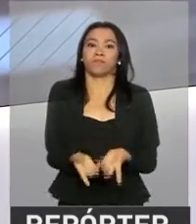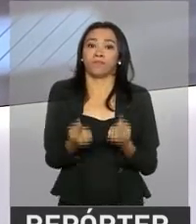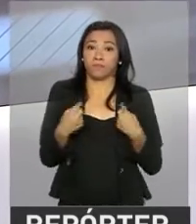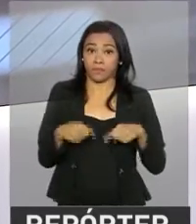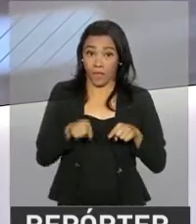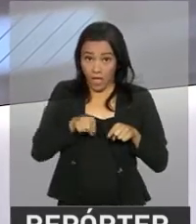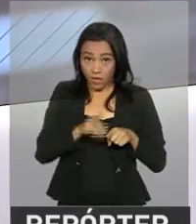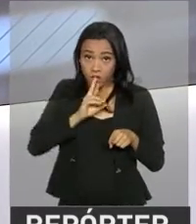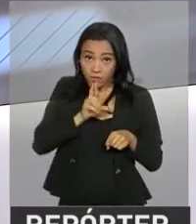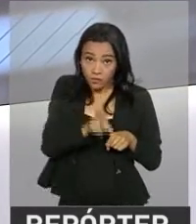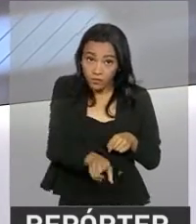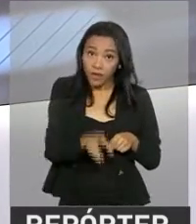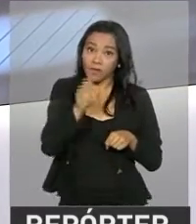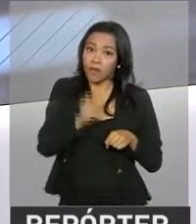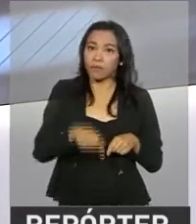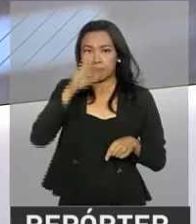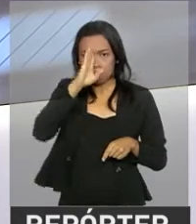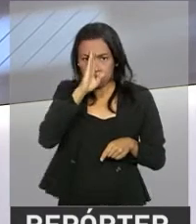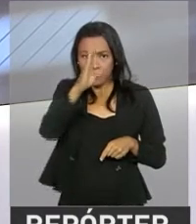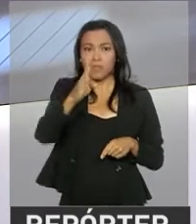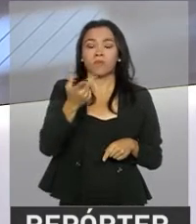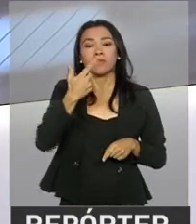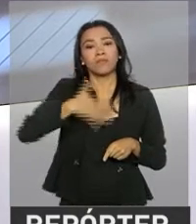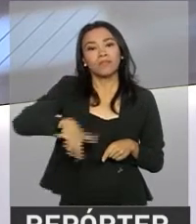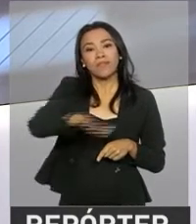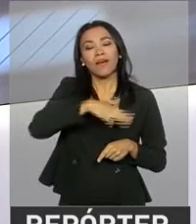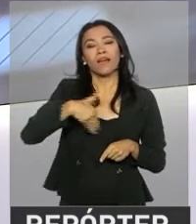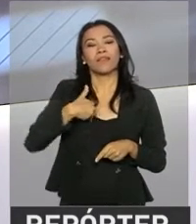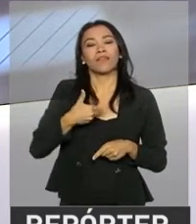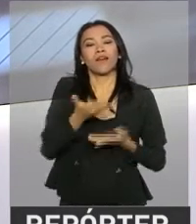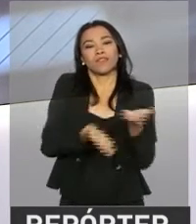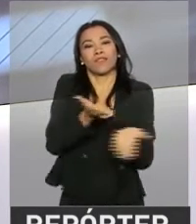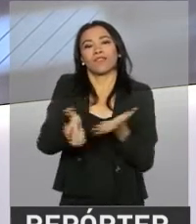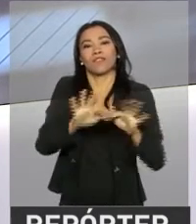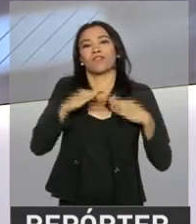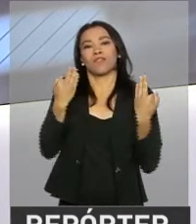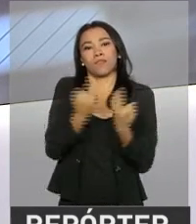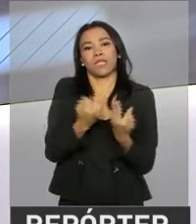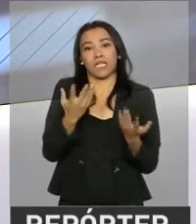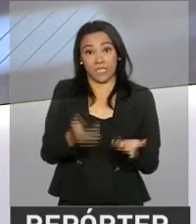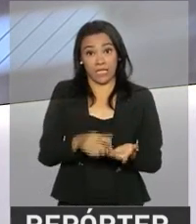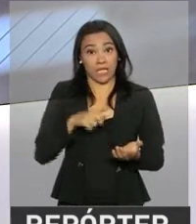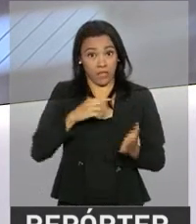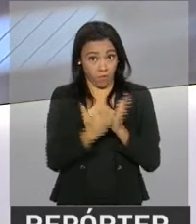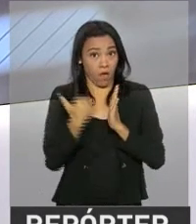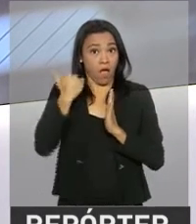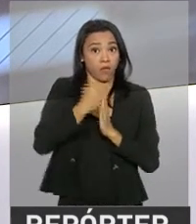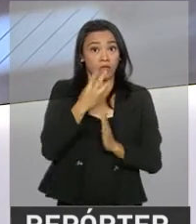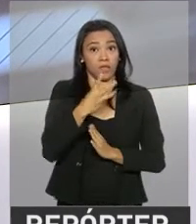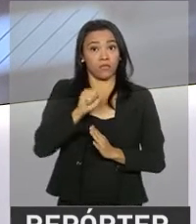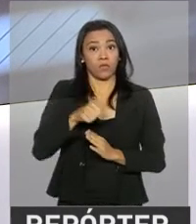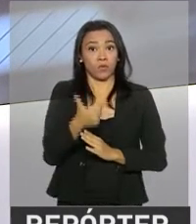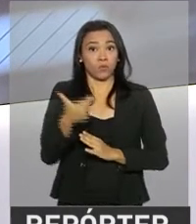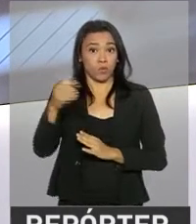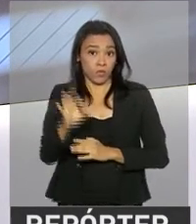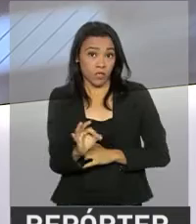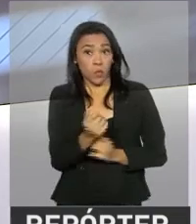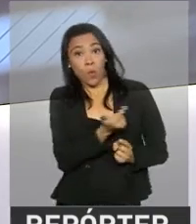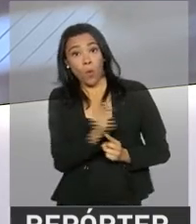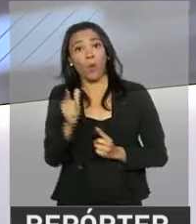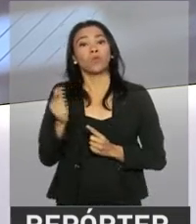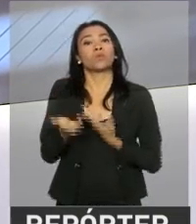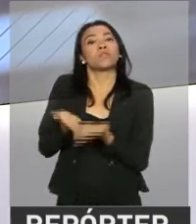esse resultado foi puxado principalmente pelo serviços prestados às famílias que teve uma alta então de 3,2 por cento e também